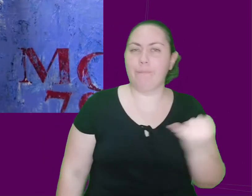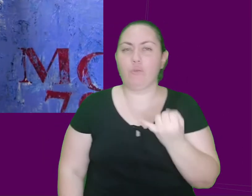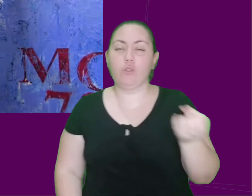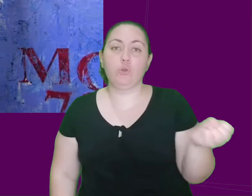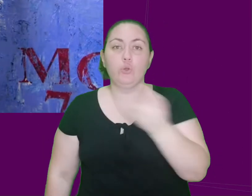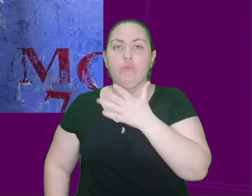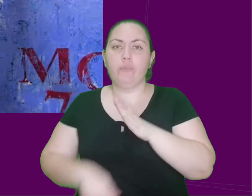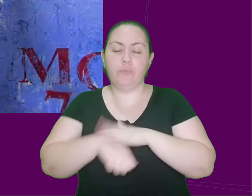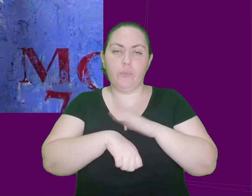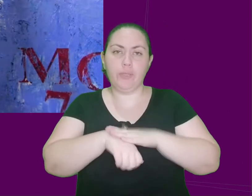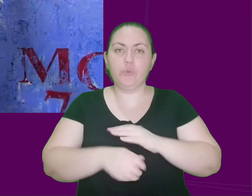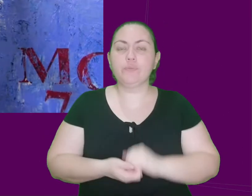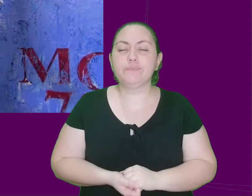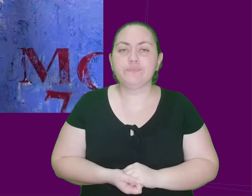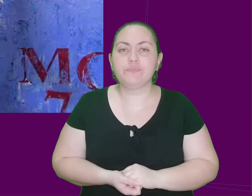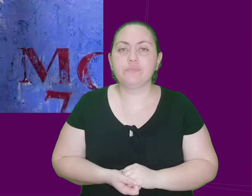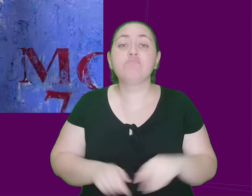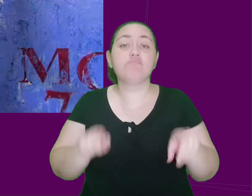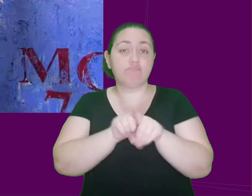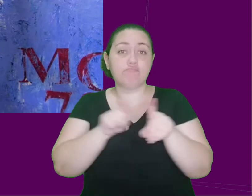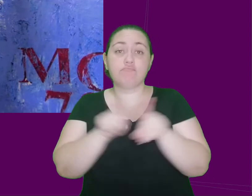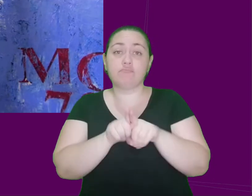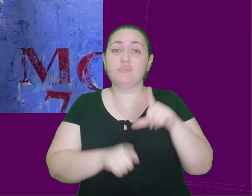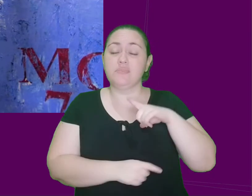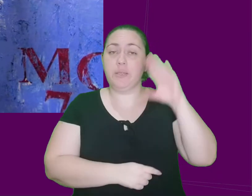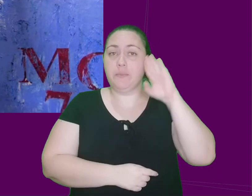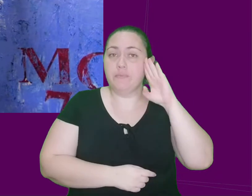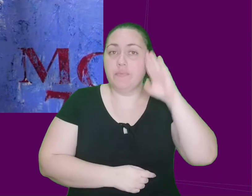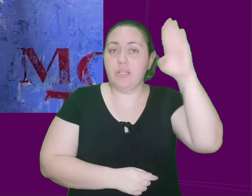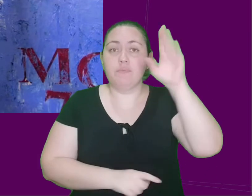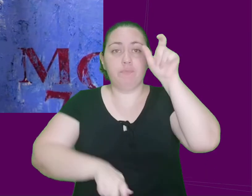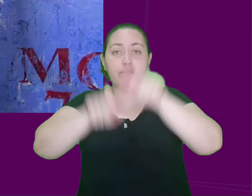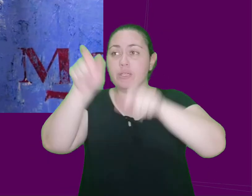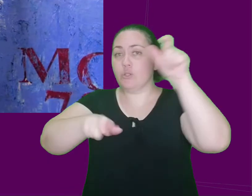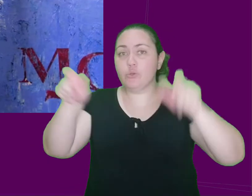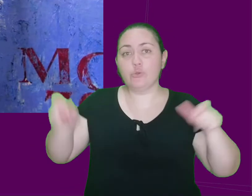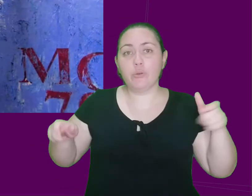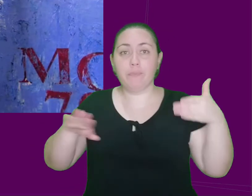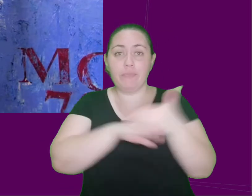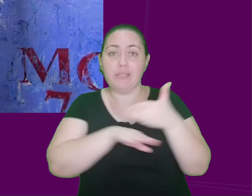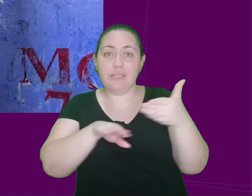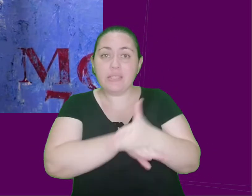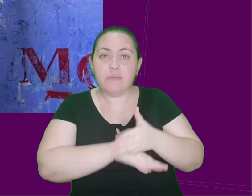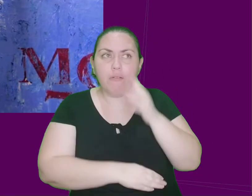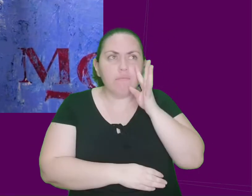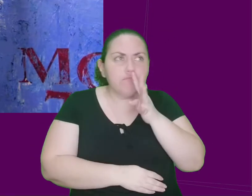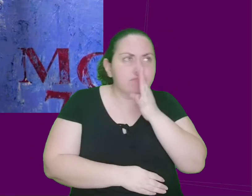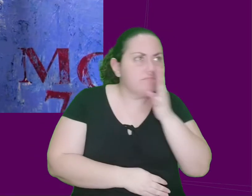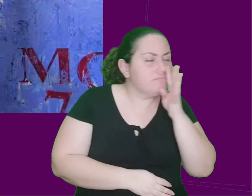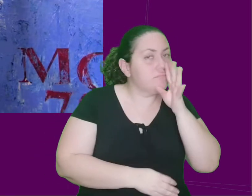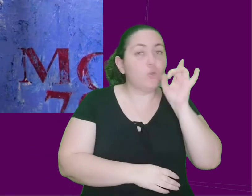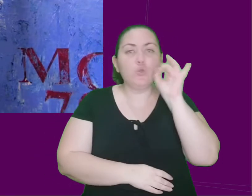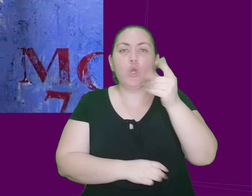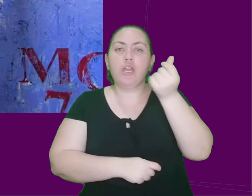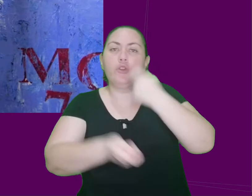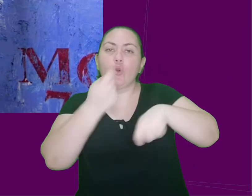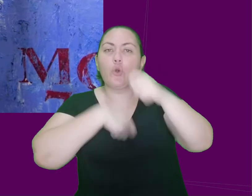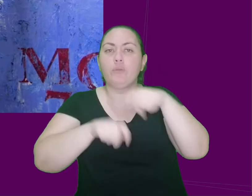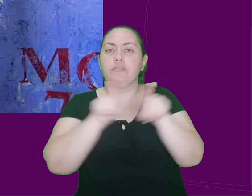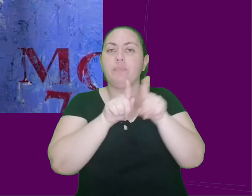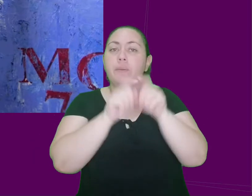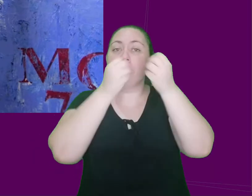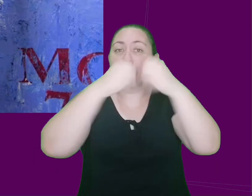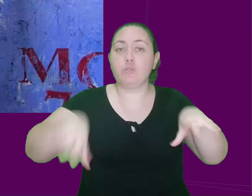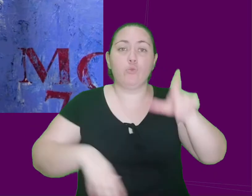nova situação. Do mesmo modo, a maior parte das pessoas considera apenas a questão econômica e o prejuízo que o